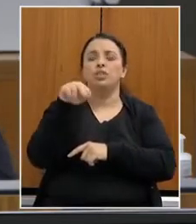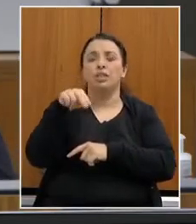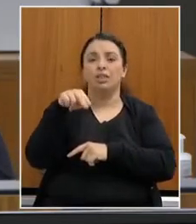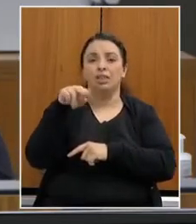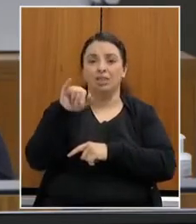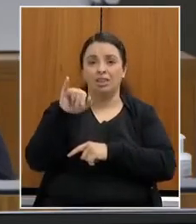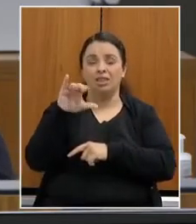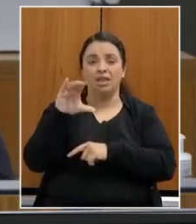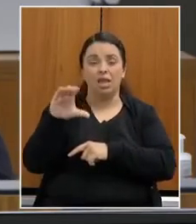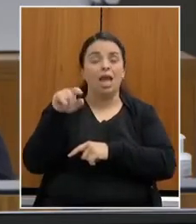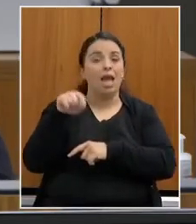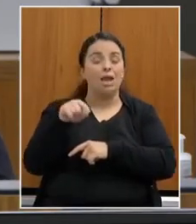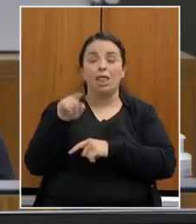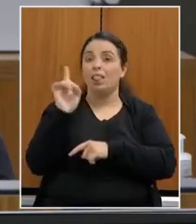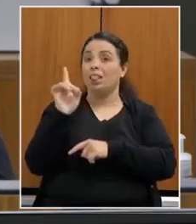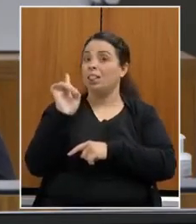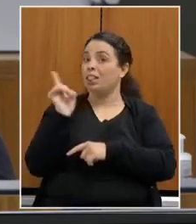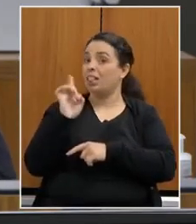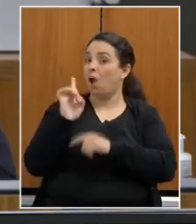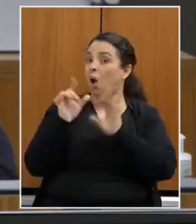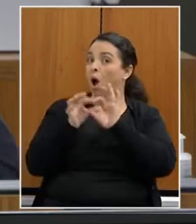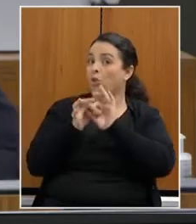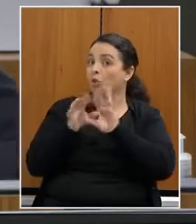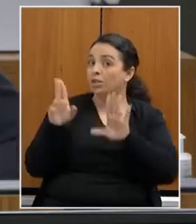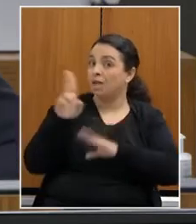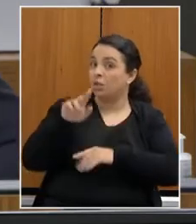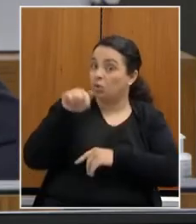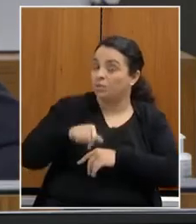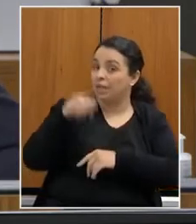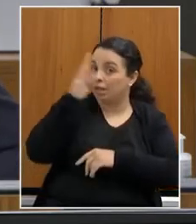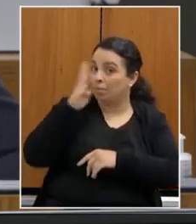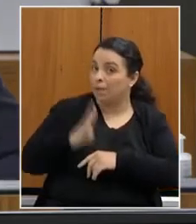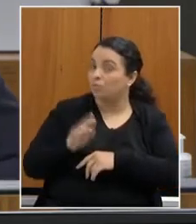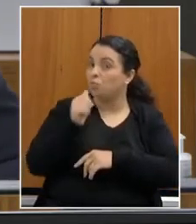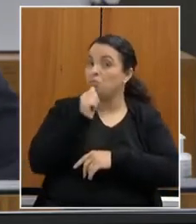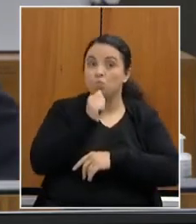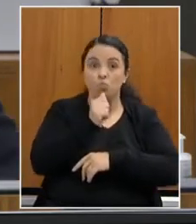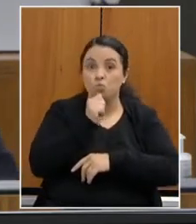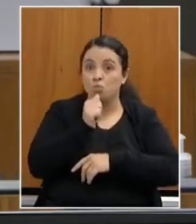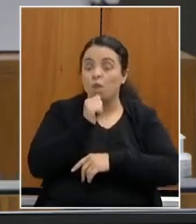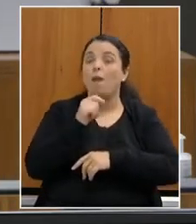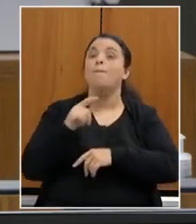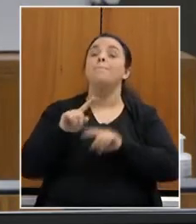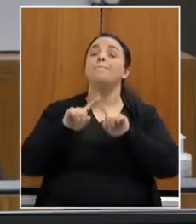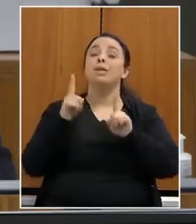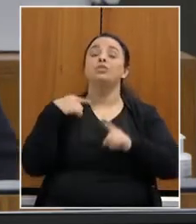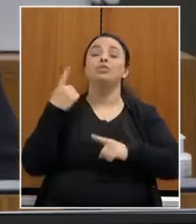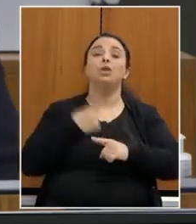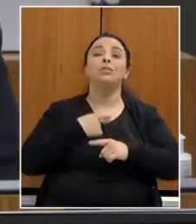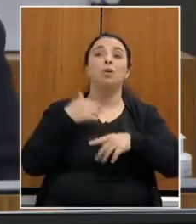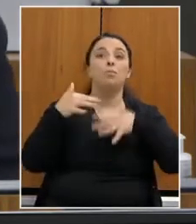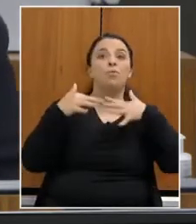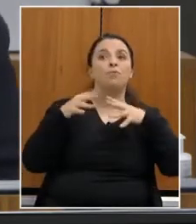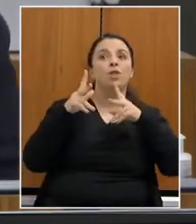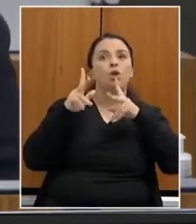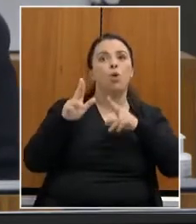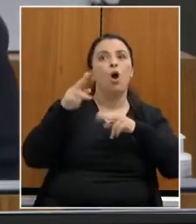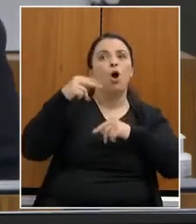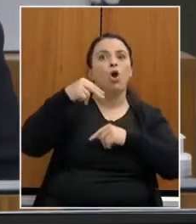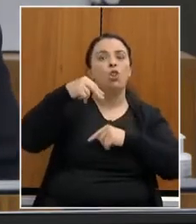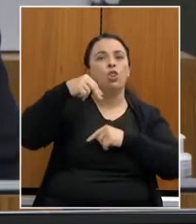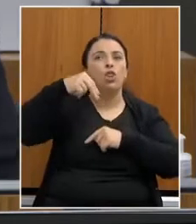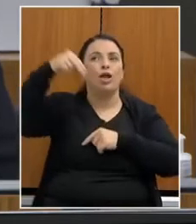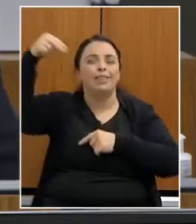nós estamos no mesmo movimento feito pelos estados do Nordeste de Goiás já